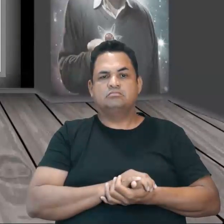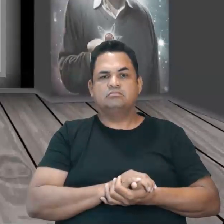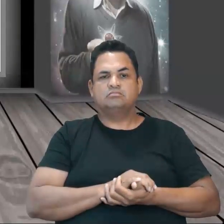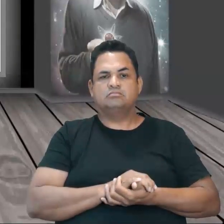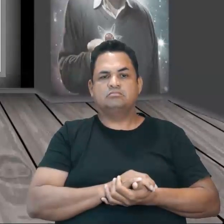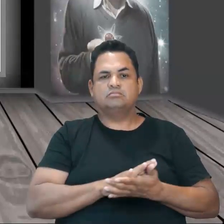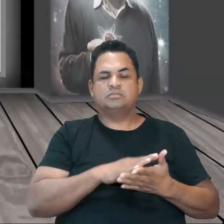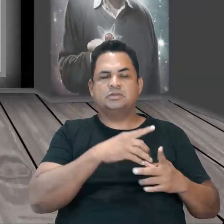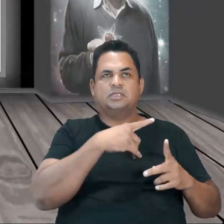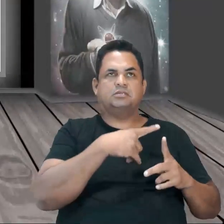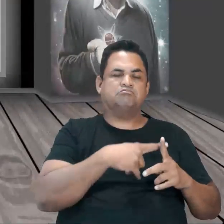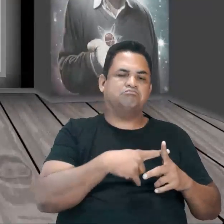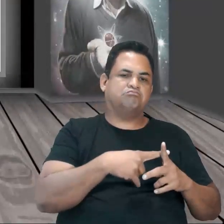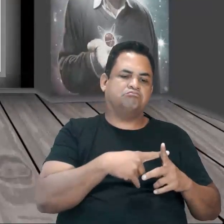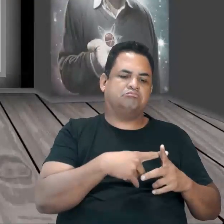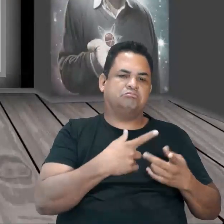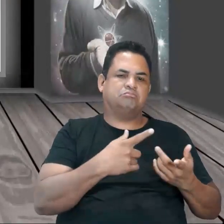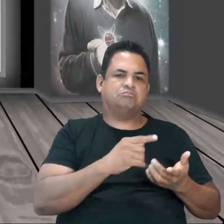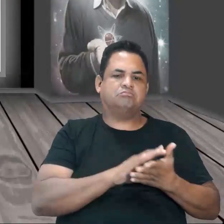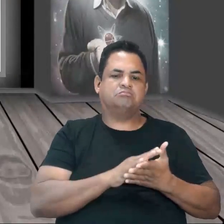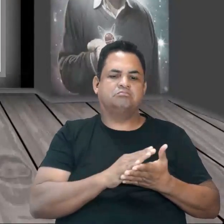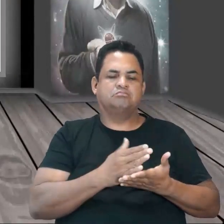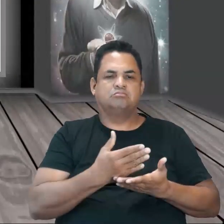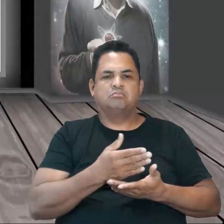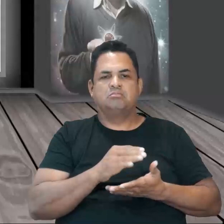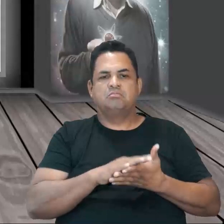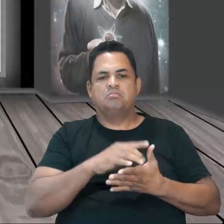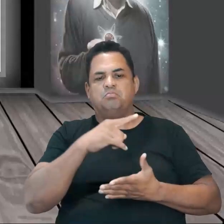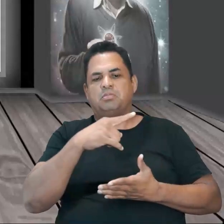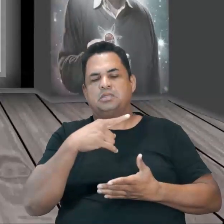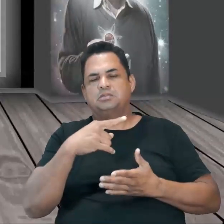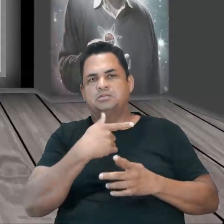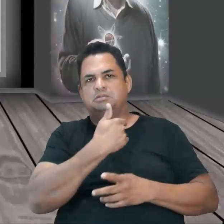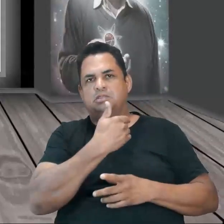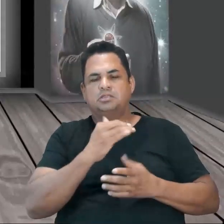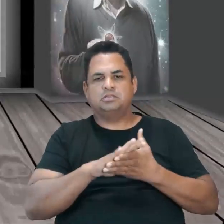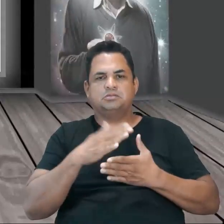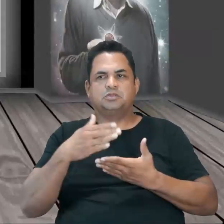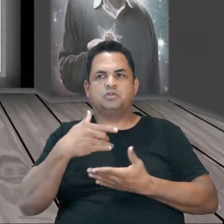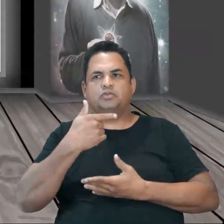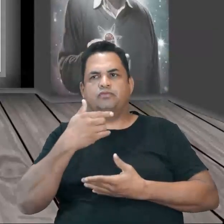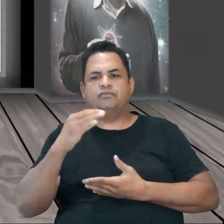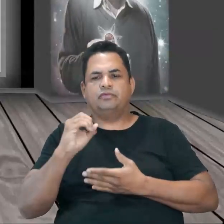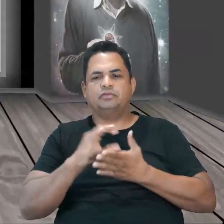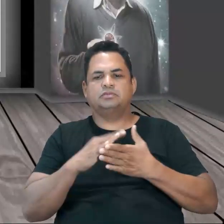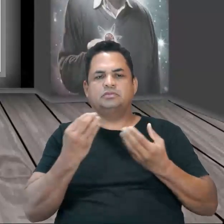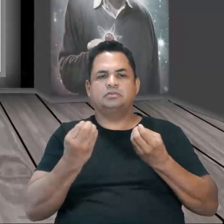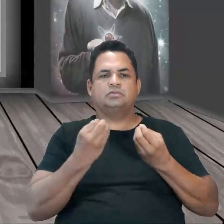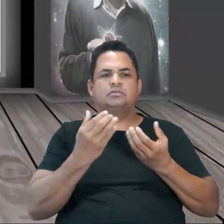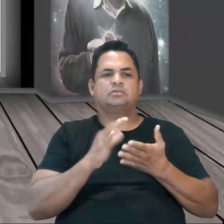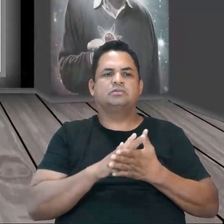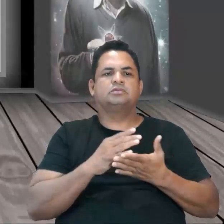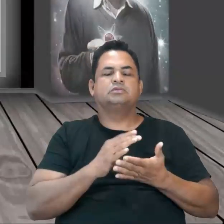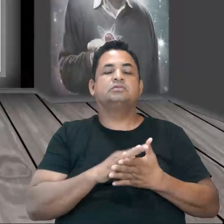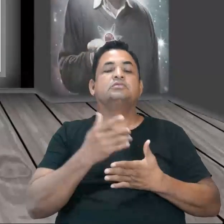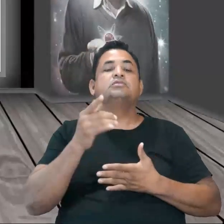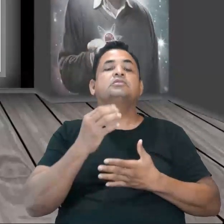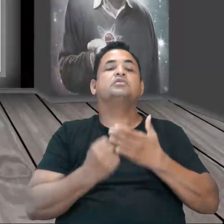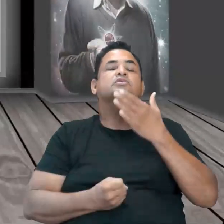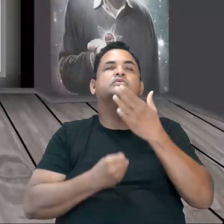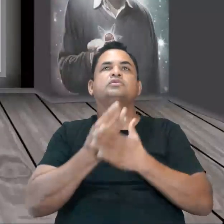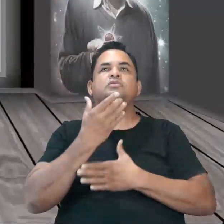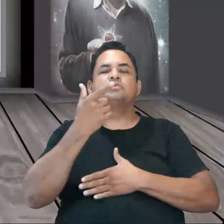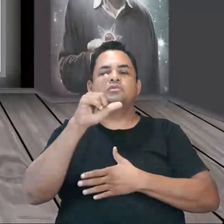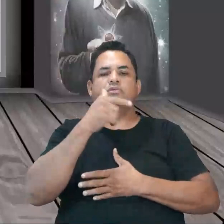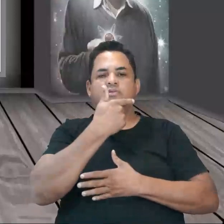carregado com menos 10 coulomb e esse aqui ficou com 20. Peraí, mas como? De onde veio os outros 10? Não tem como. Por que eu